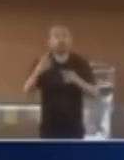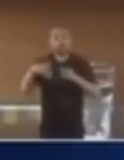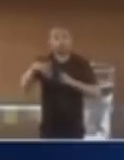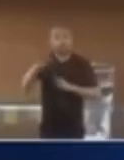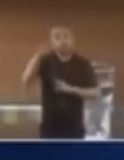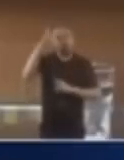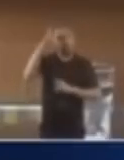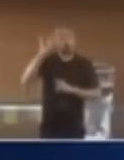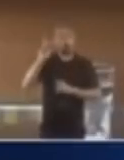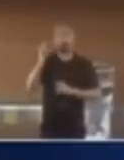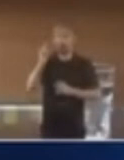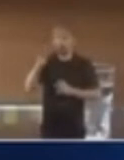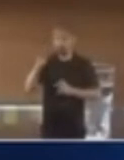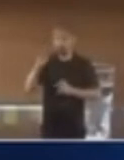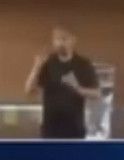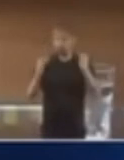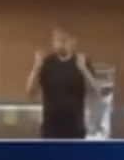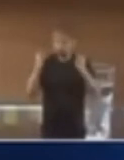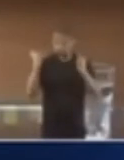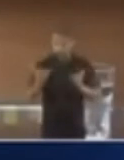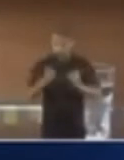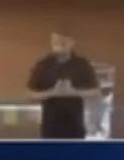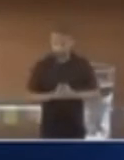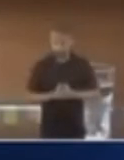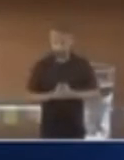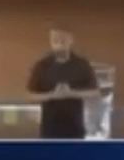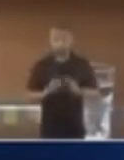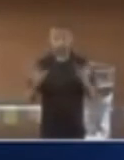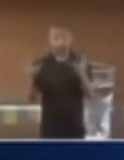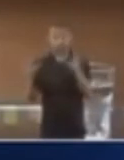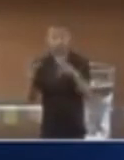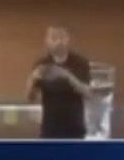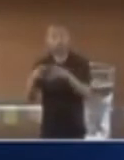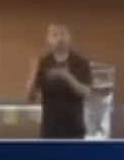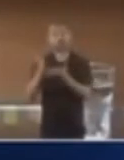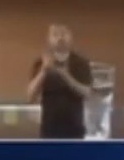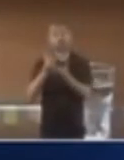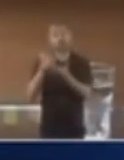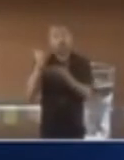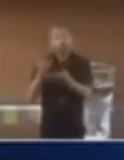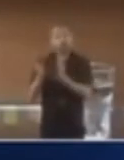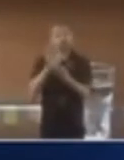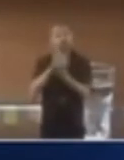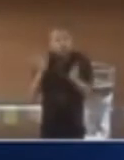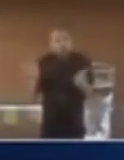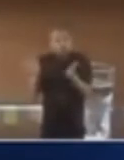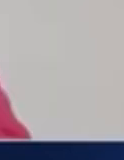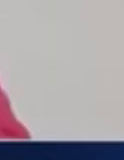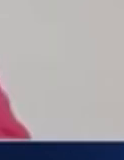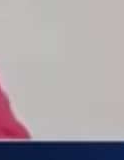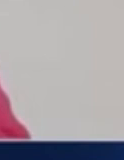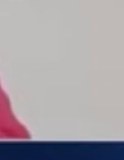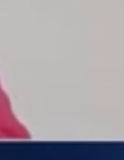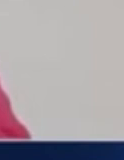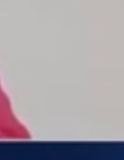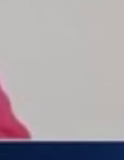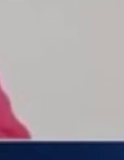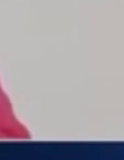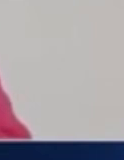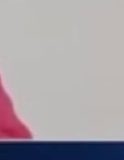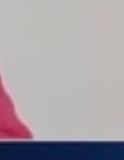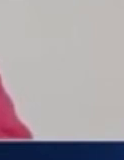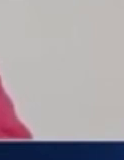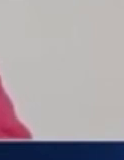em em voga né Isso não é fácil claramente não será um desafio fácil para ele